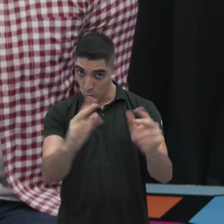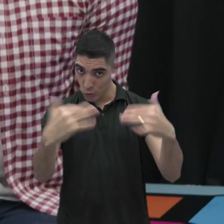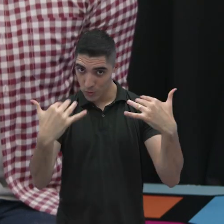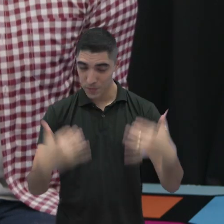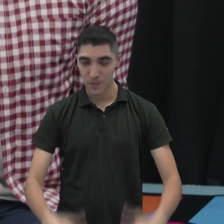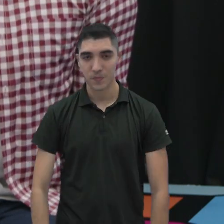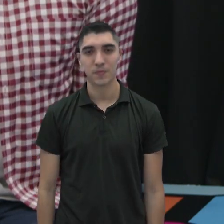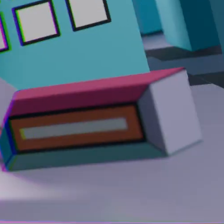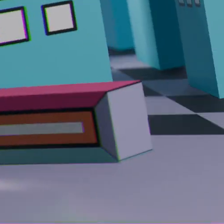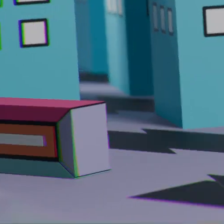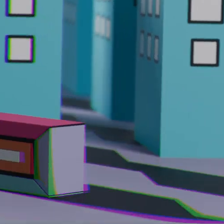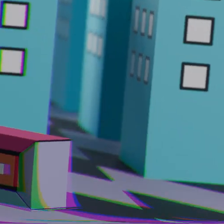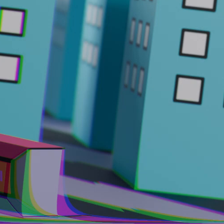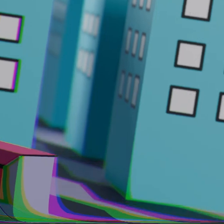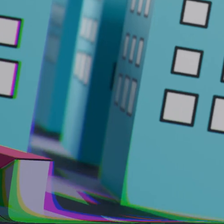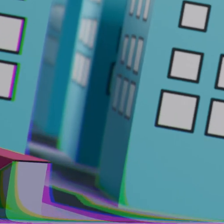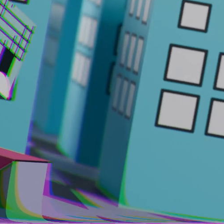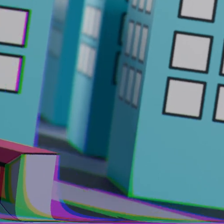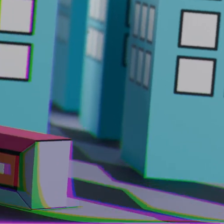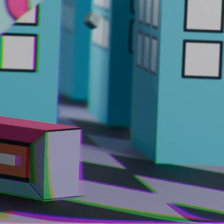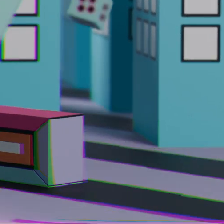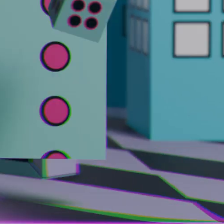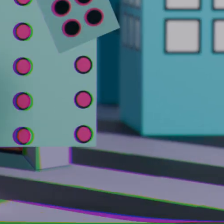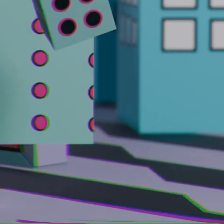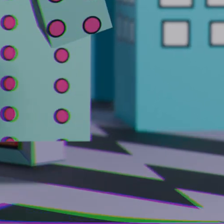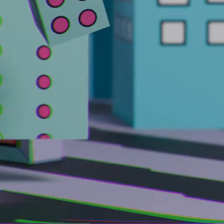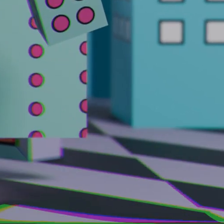papo, hein, gente? Fiquem aí.